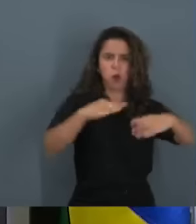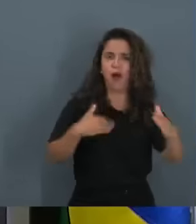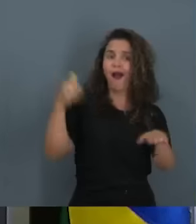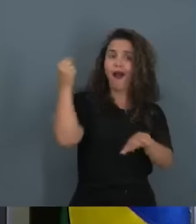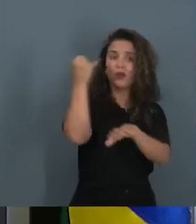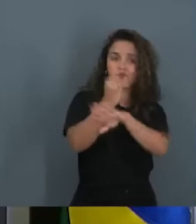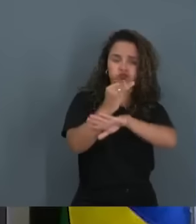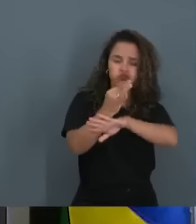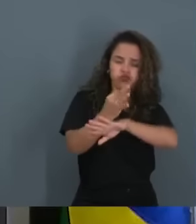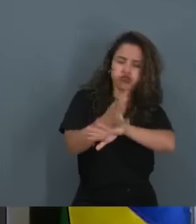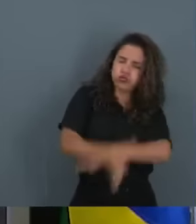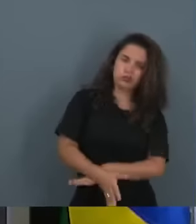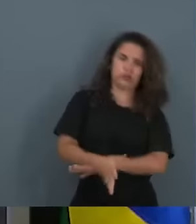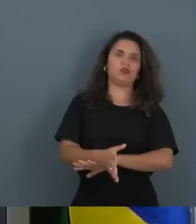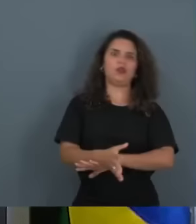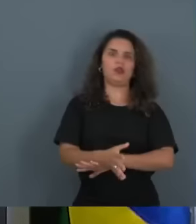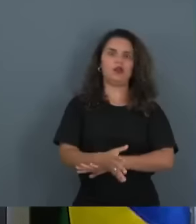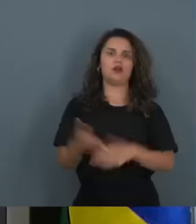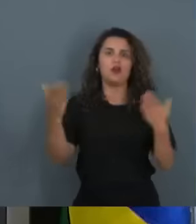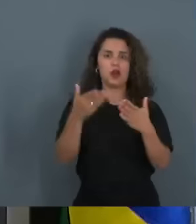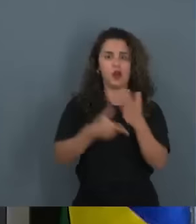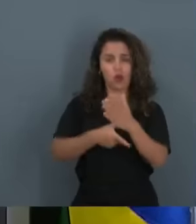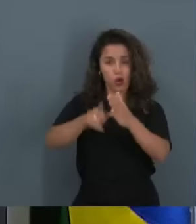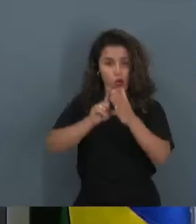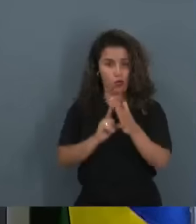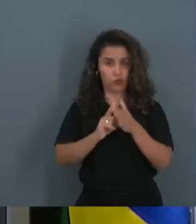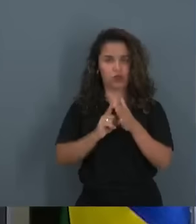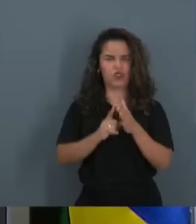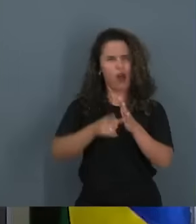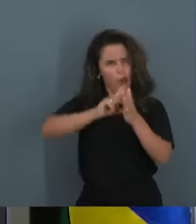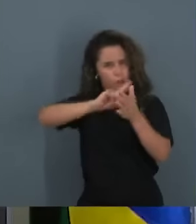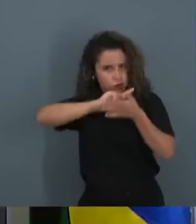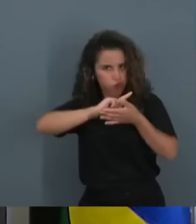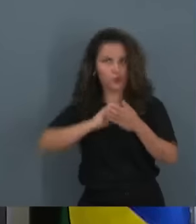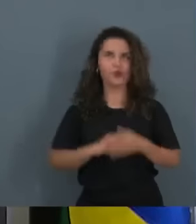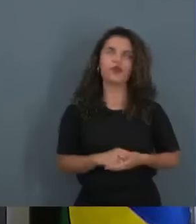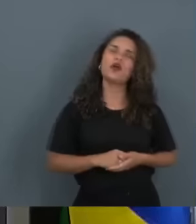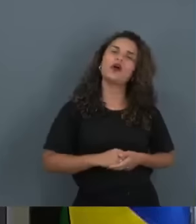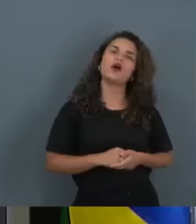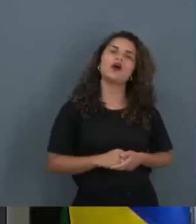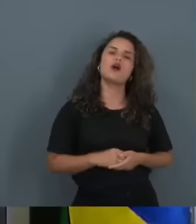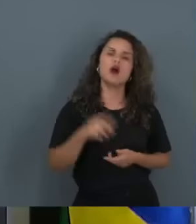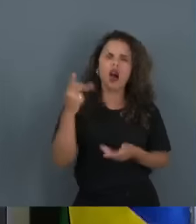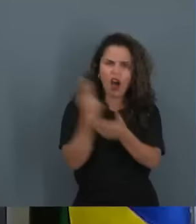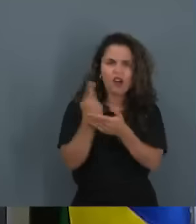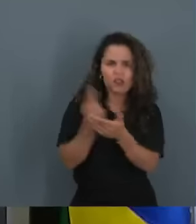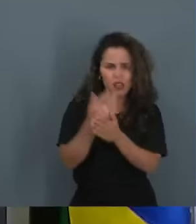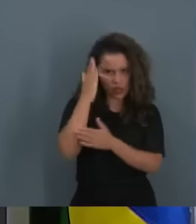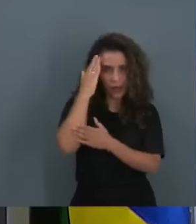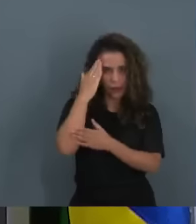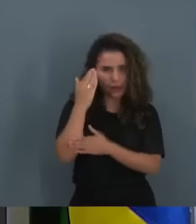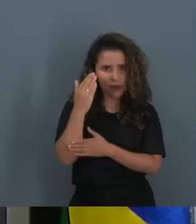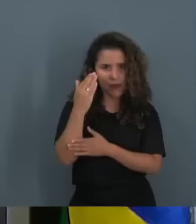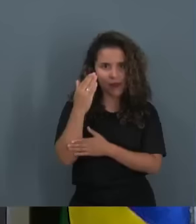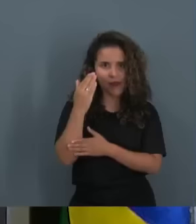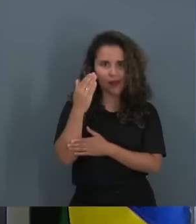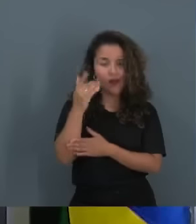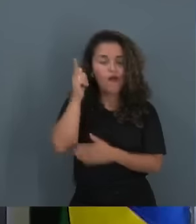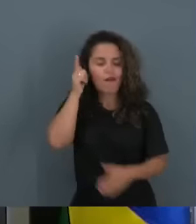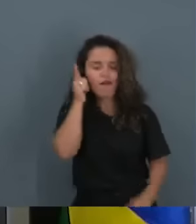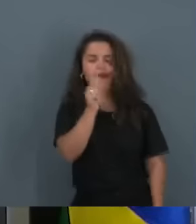madrugada, agora, de anteontem. Aí sabe o que é que acontece? Ela